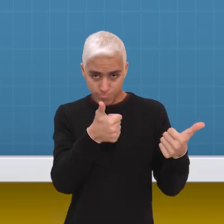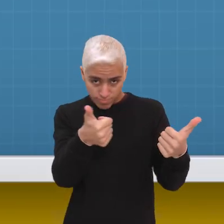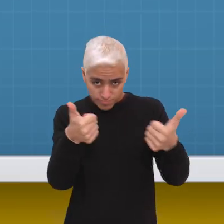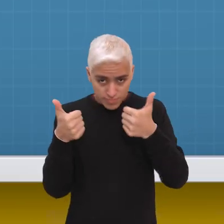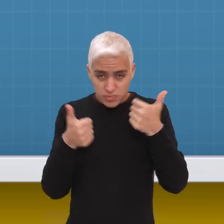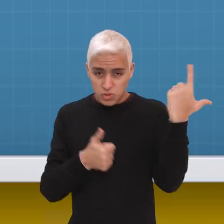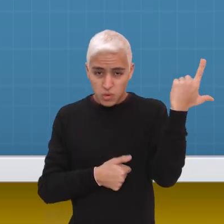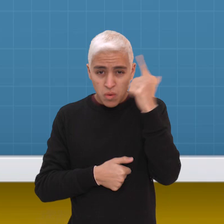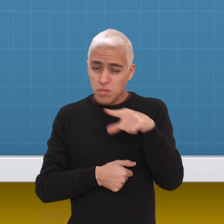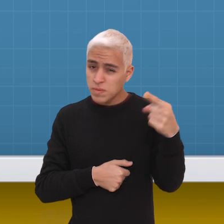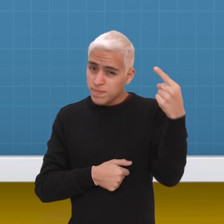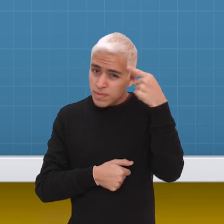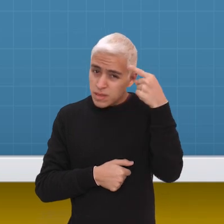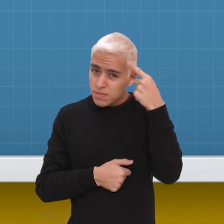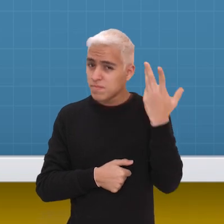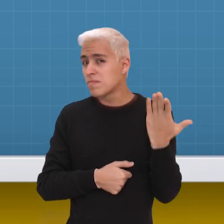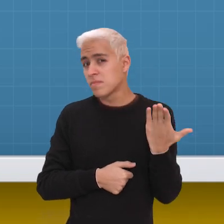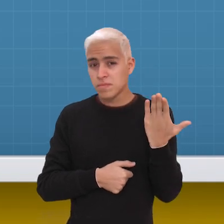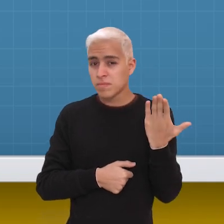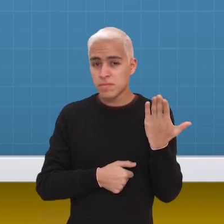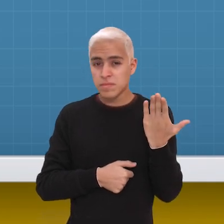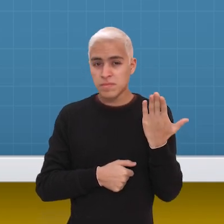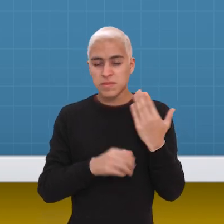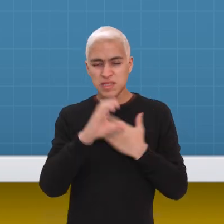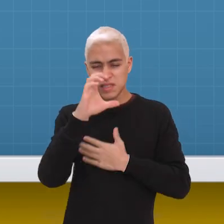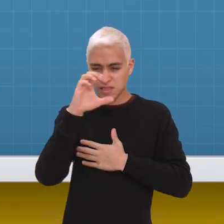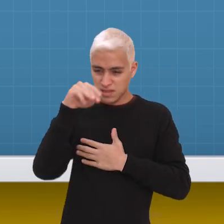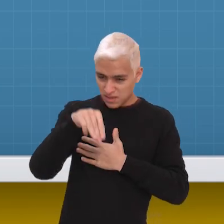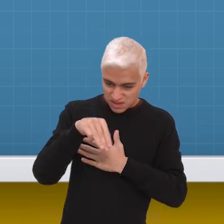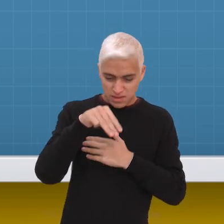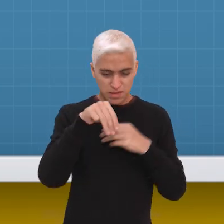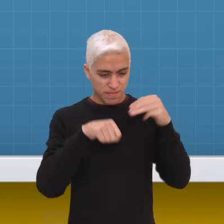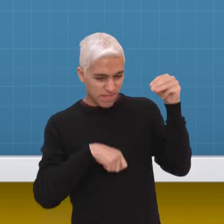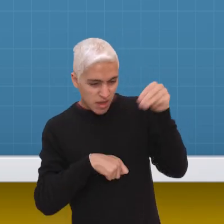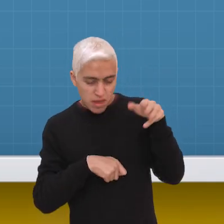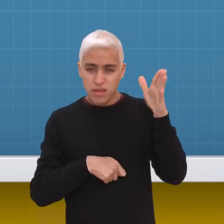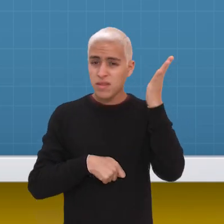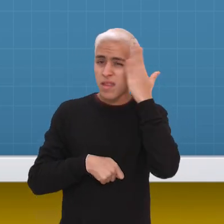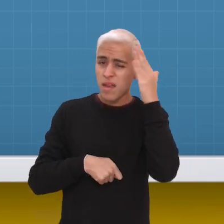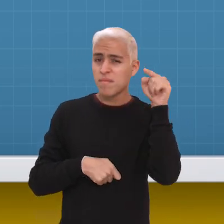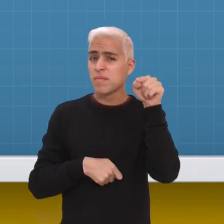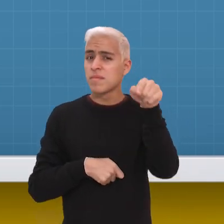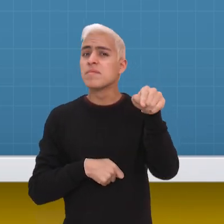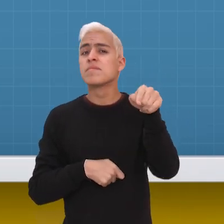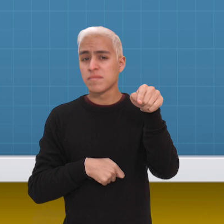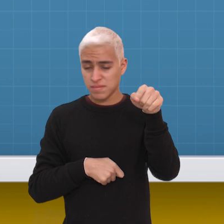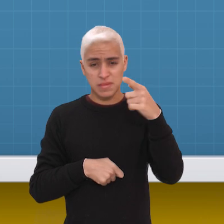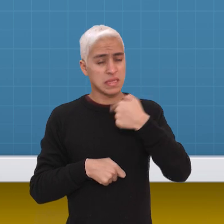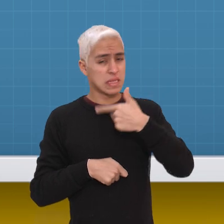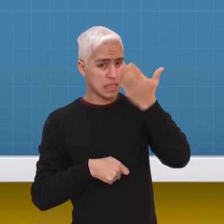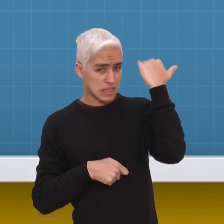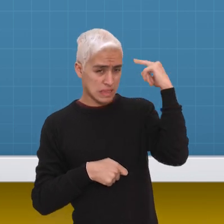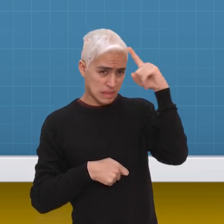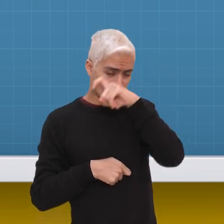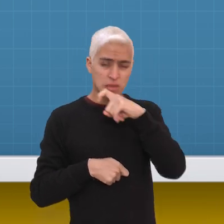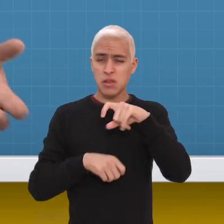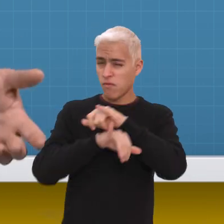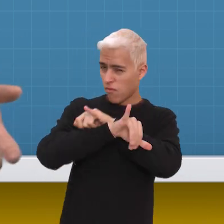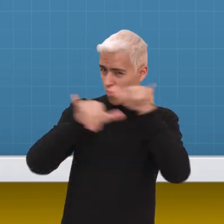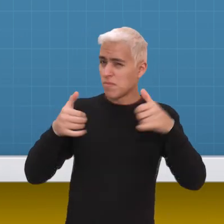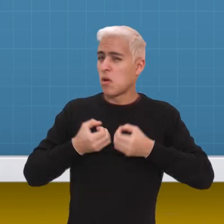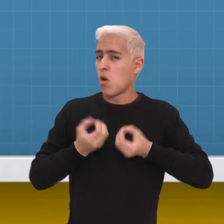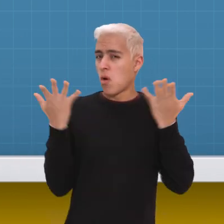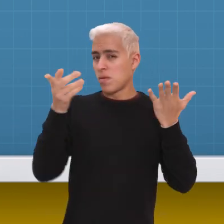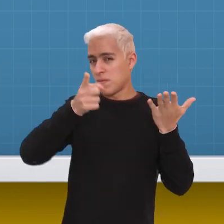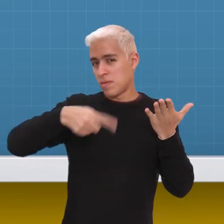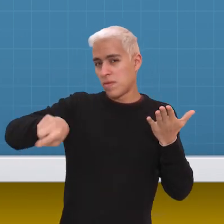Muito bem. Conseguiram pensar? Centímetro, metro? Sabe que isso eu tinha uma grande dificuldade, aí vou confessar